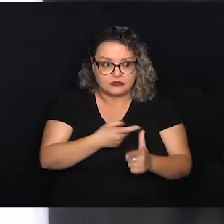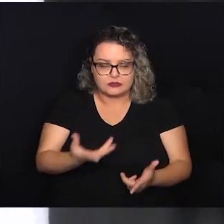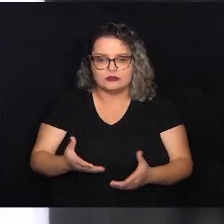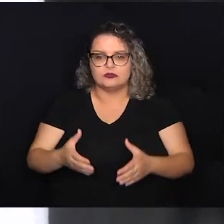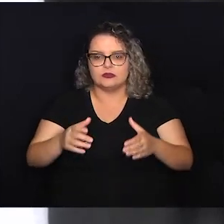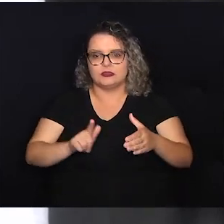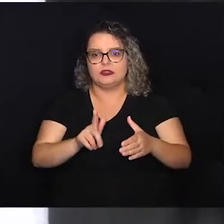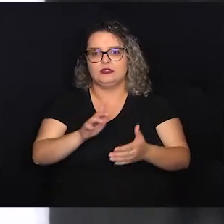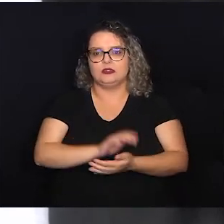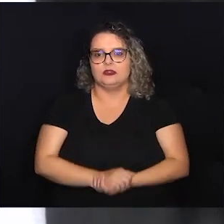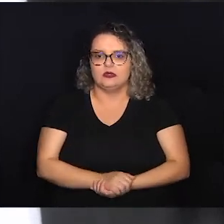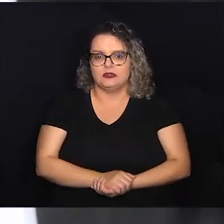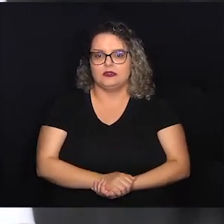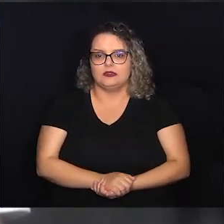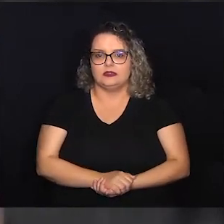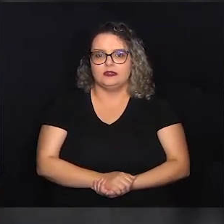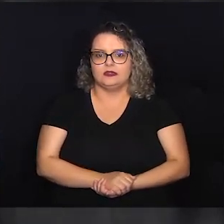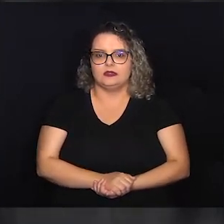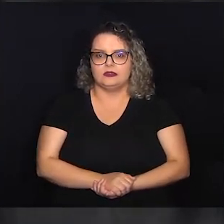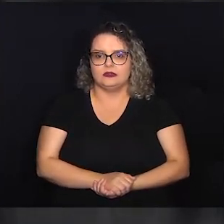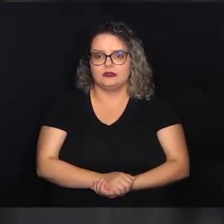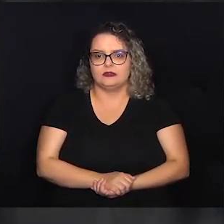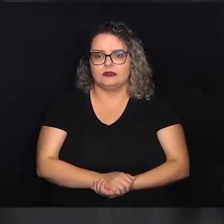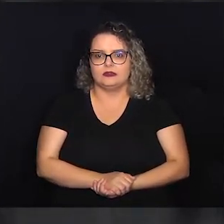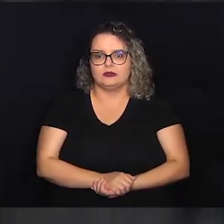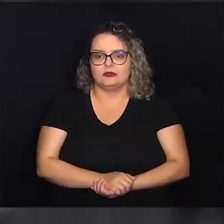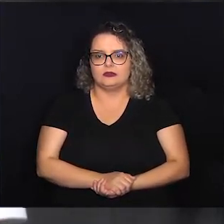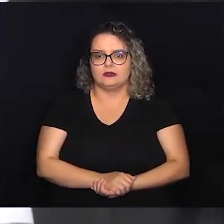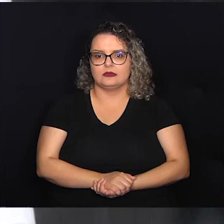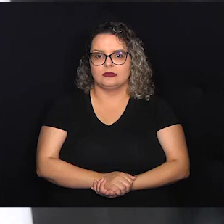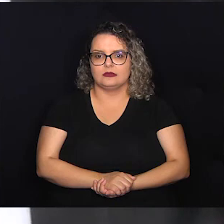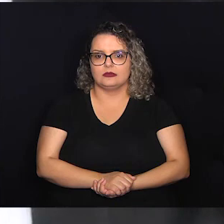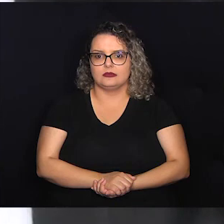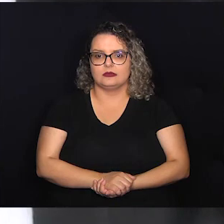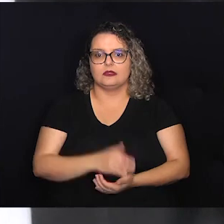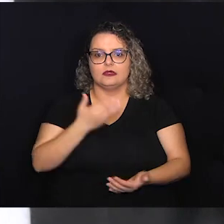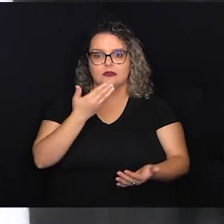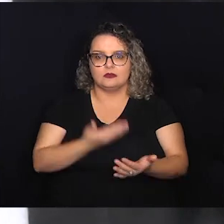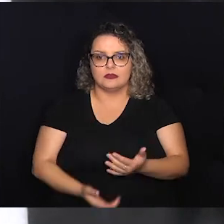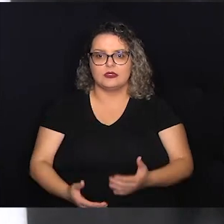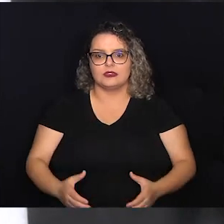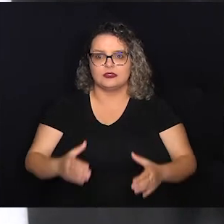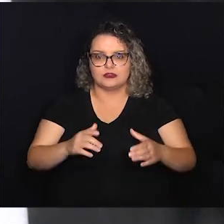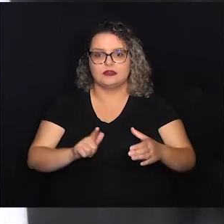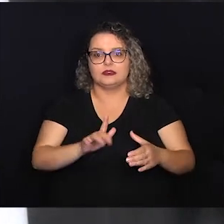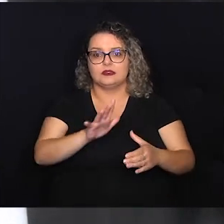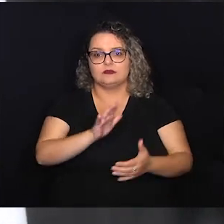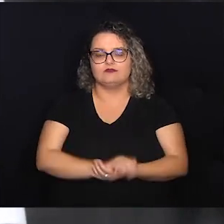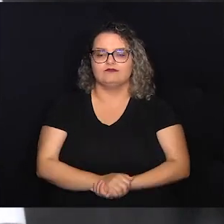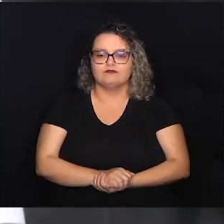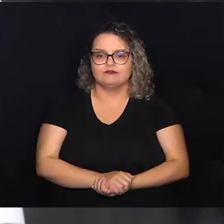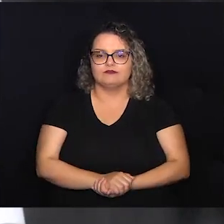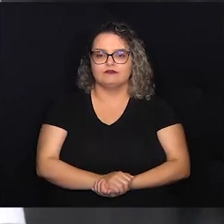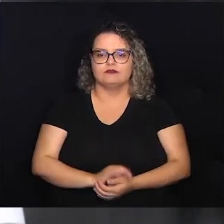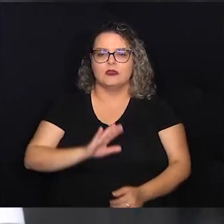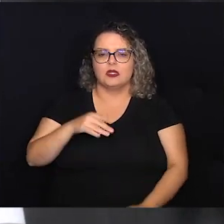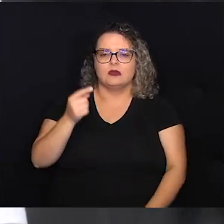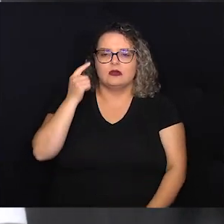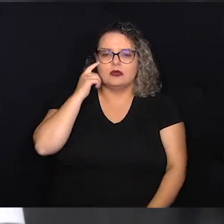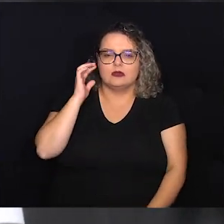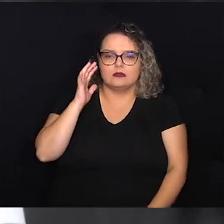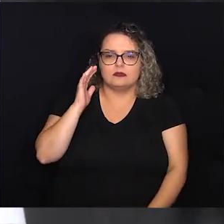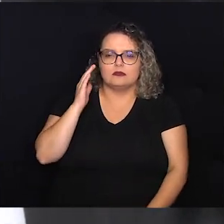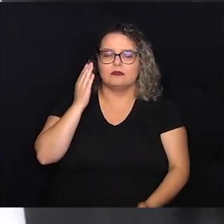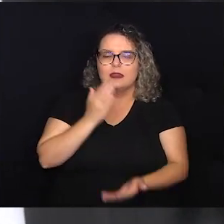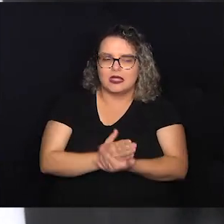devia outro. Eu falava assim: então eu não vou deixar mais, que eu já perdi 3 aqui. Entendi. Mas quando eu